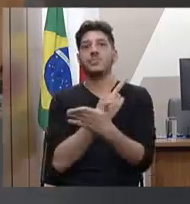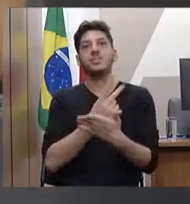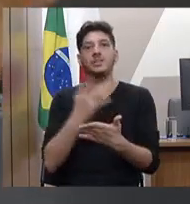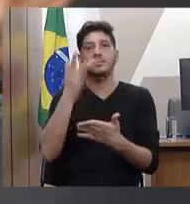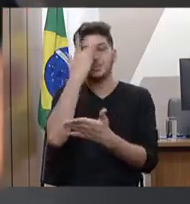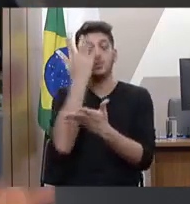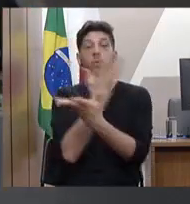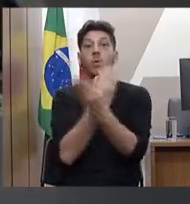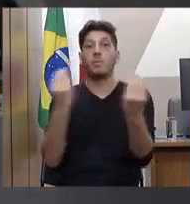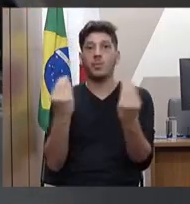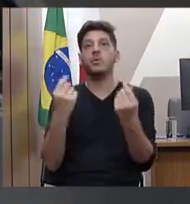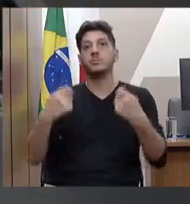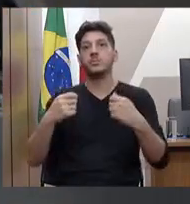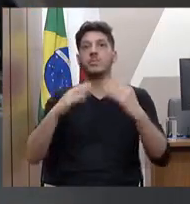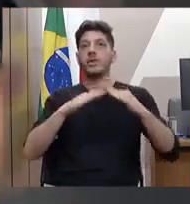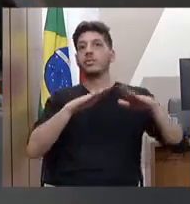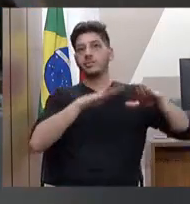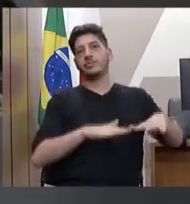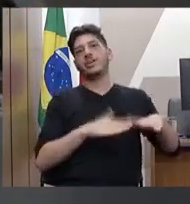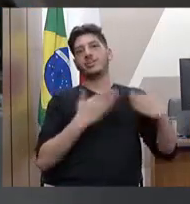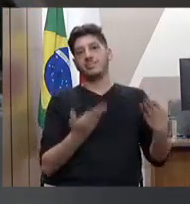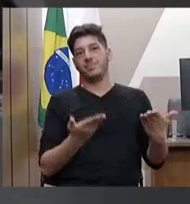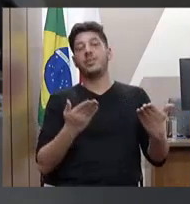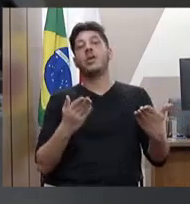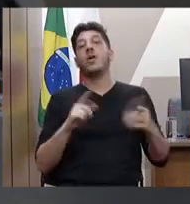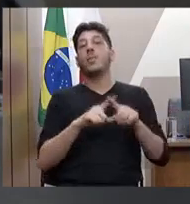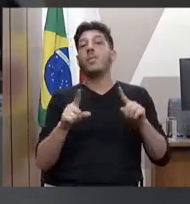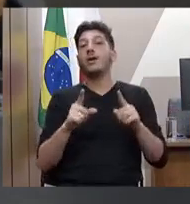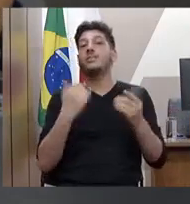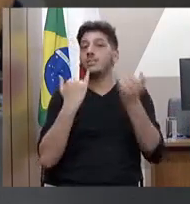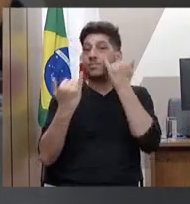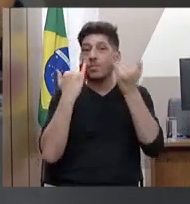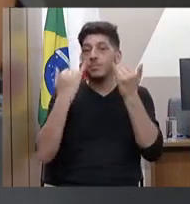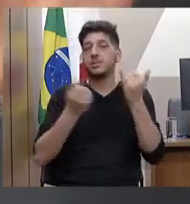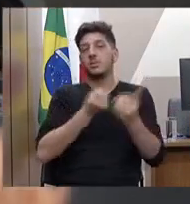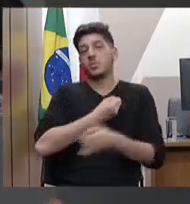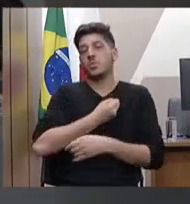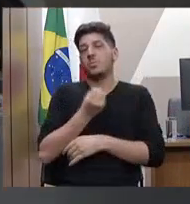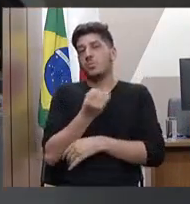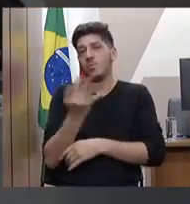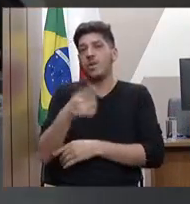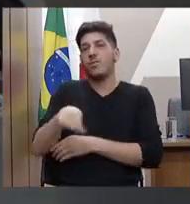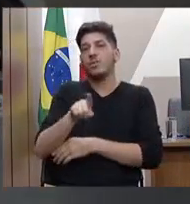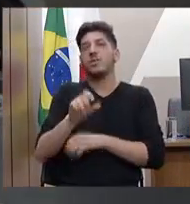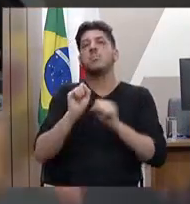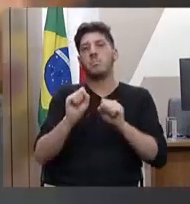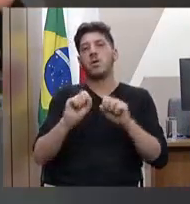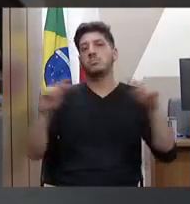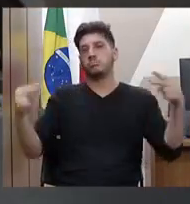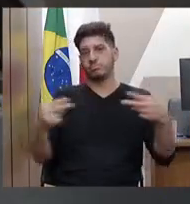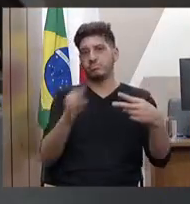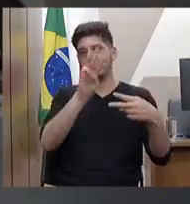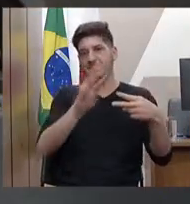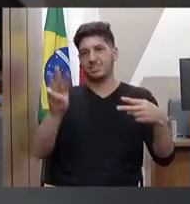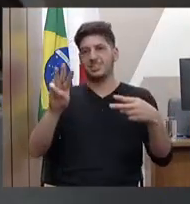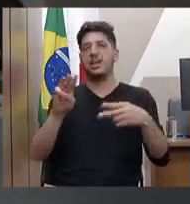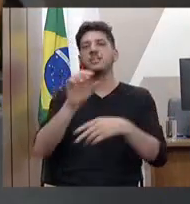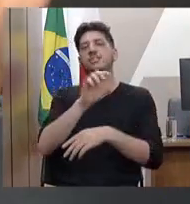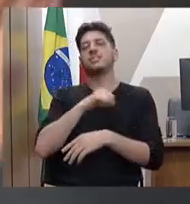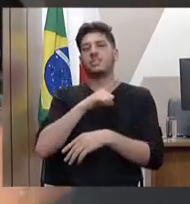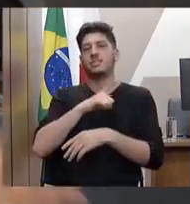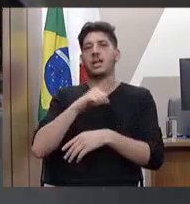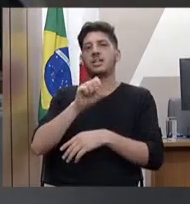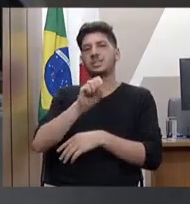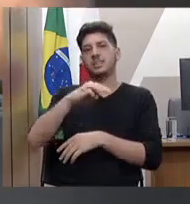mas enfim essa questão aí de estatística os senhores é estatísticas e números podem acessar o site Joga lá Smart lábio